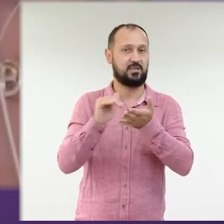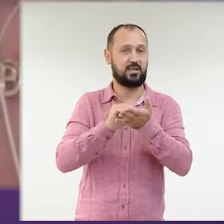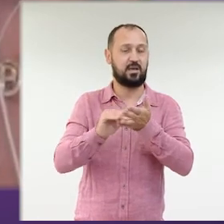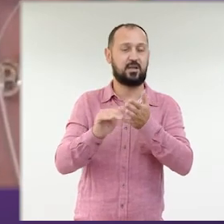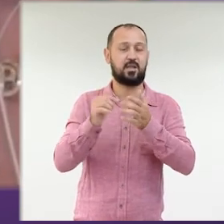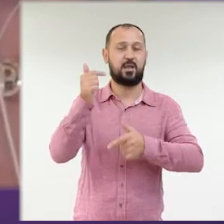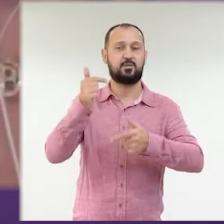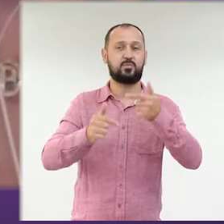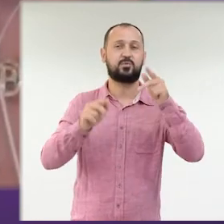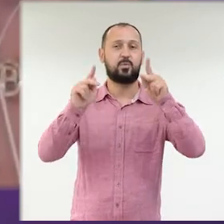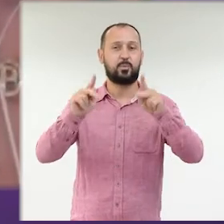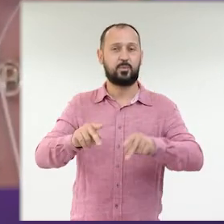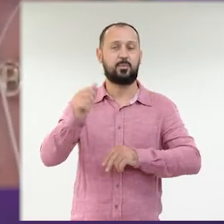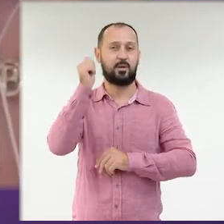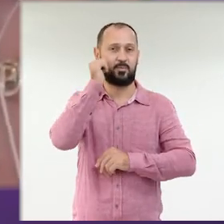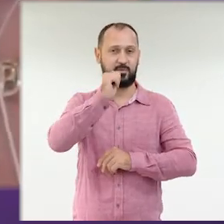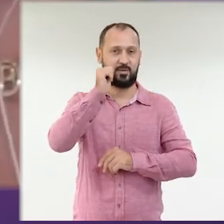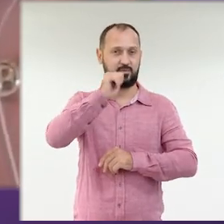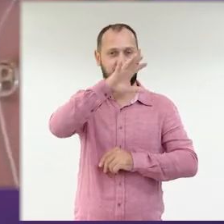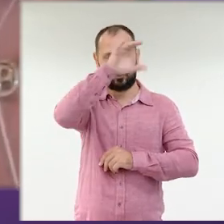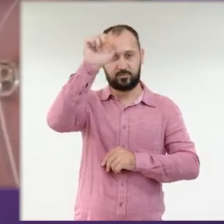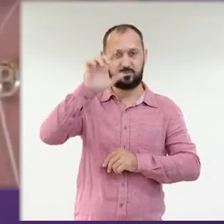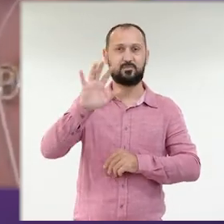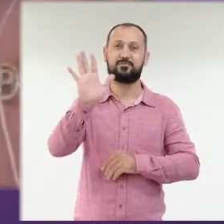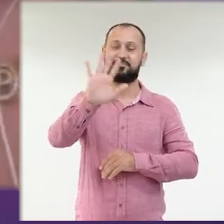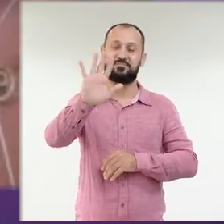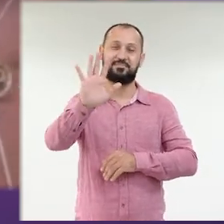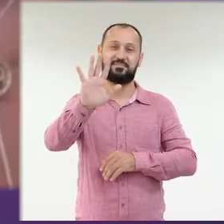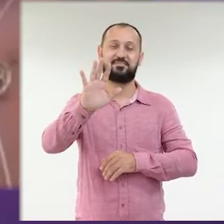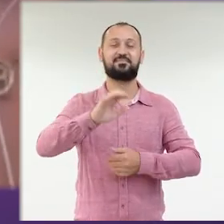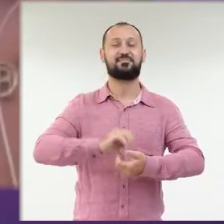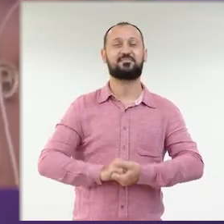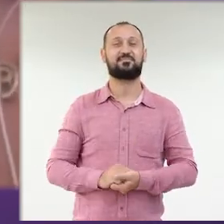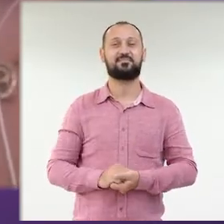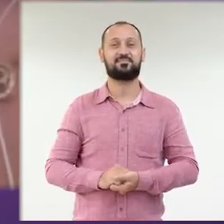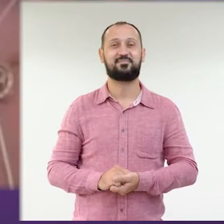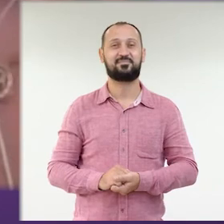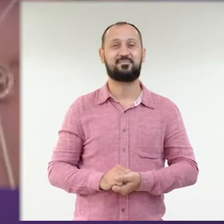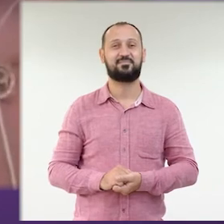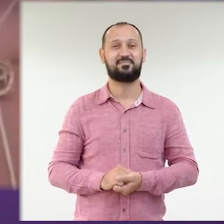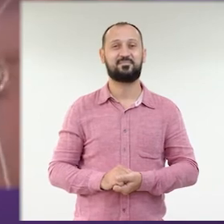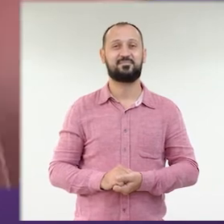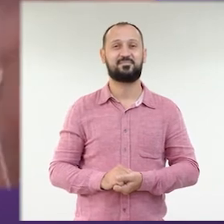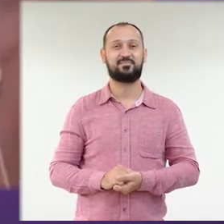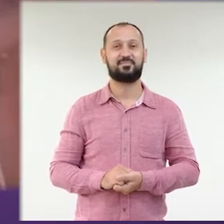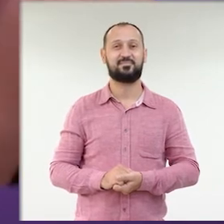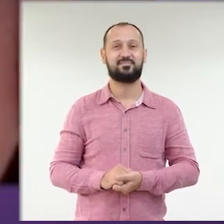Públicas para Mulheres de Mato Grosso do Sul. Um beijo para todo mundo e até a próxima. Tchau, tchau.